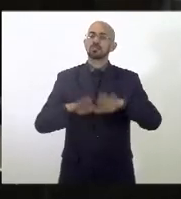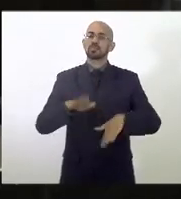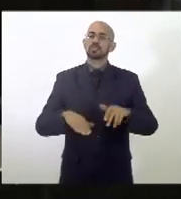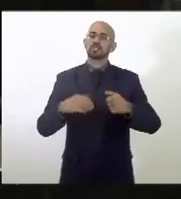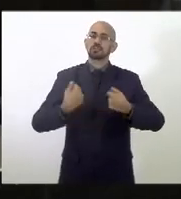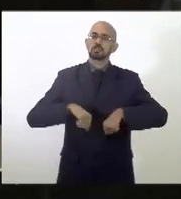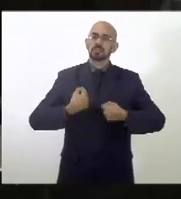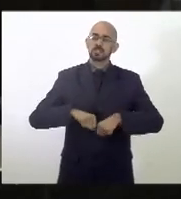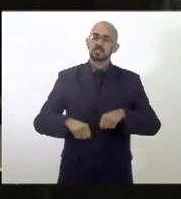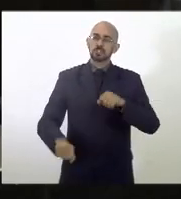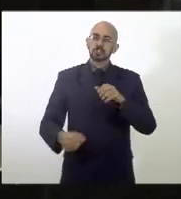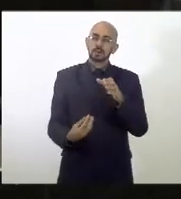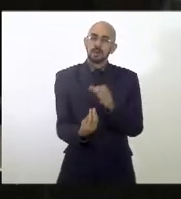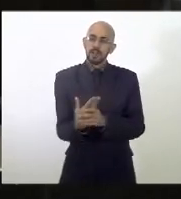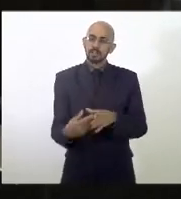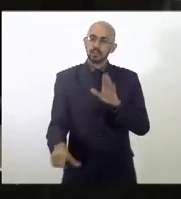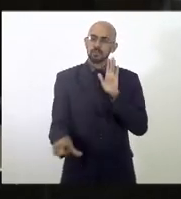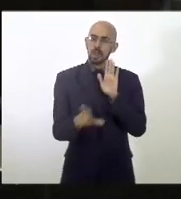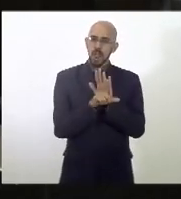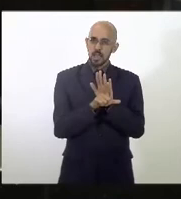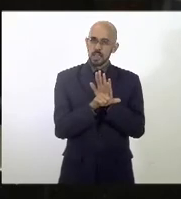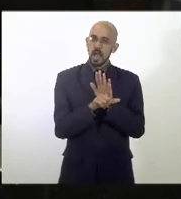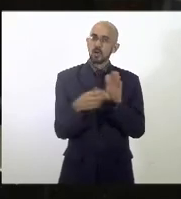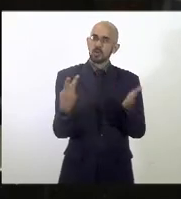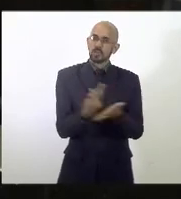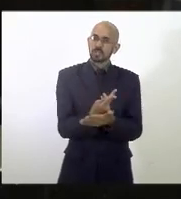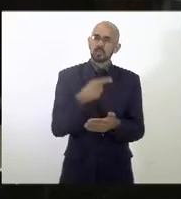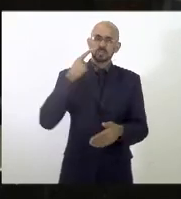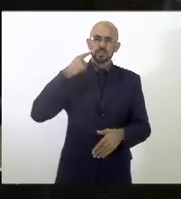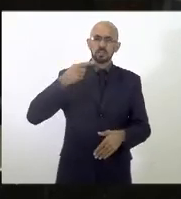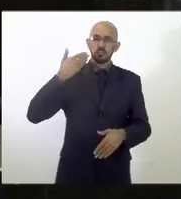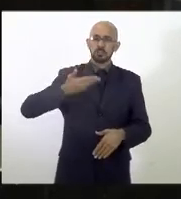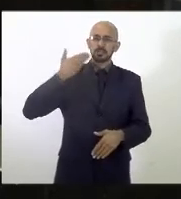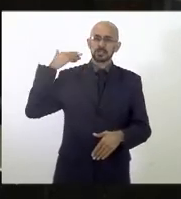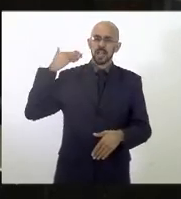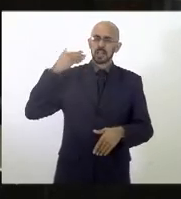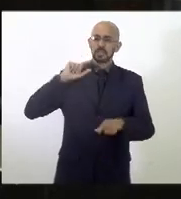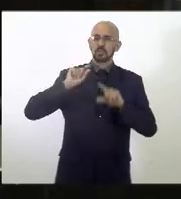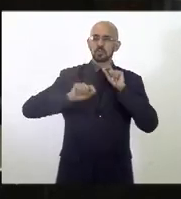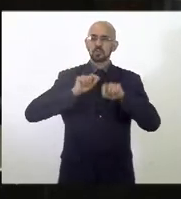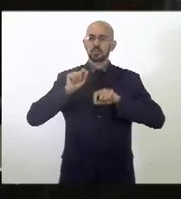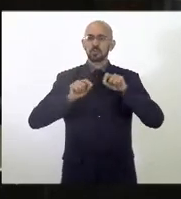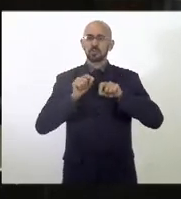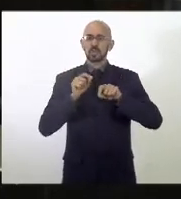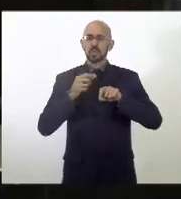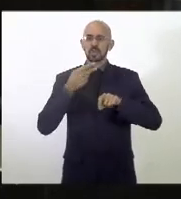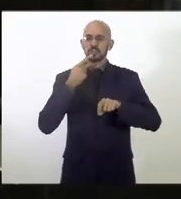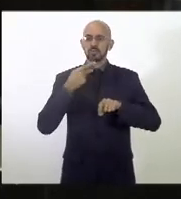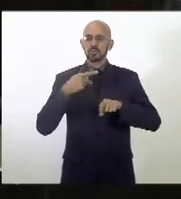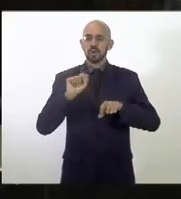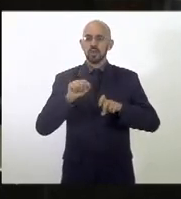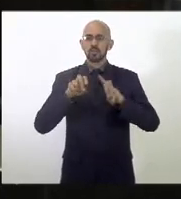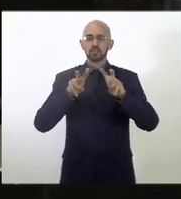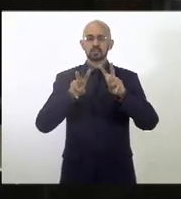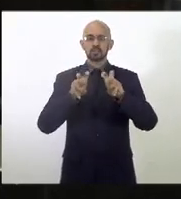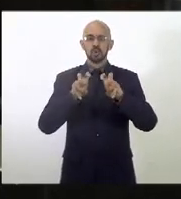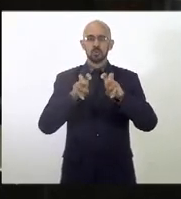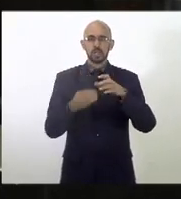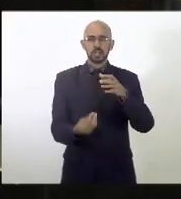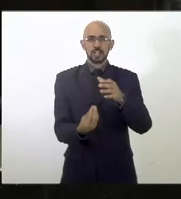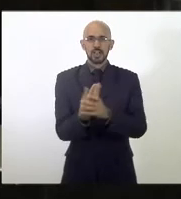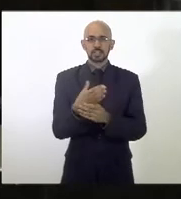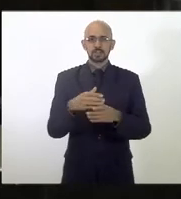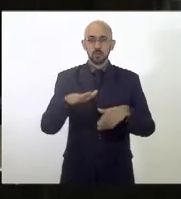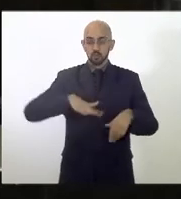uma legislação. Nós tivemos há 15 dias atrás, a semana passada, com o prefeito, falando sobre o Distrito Industrial de Santa Cruz, um distrito